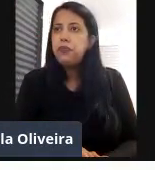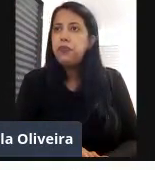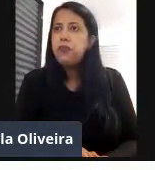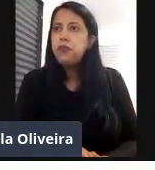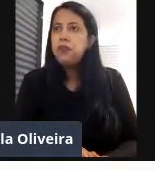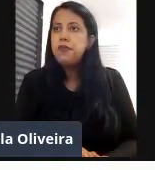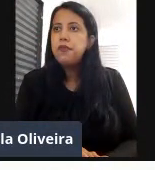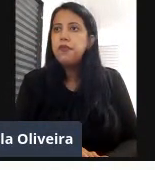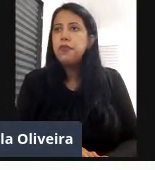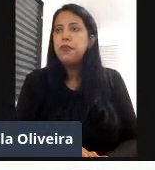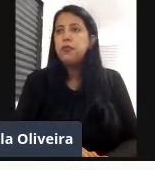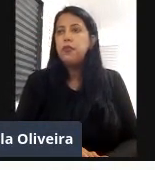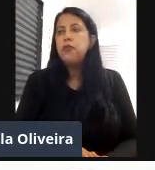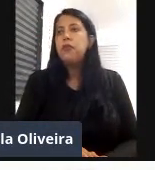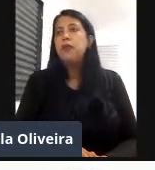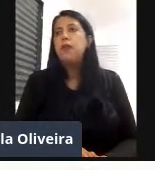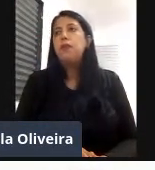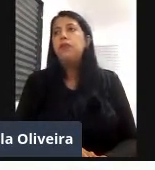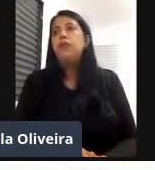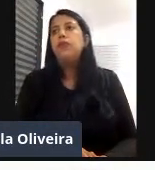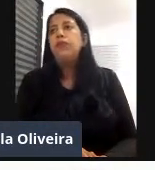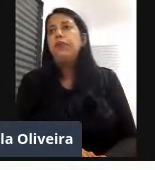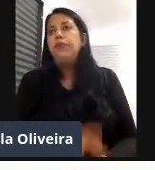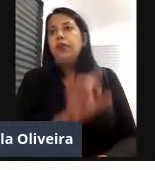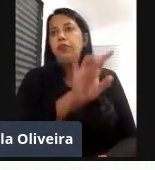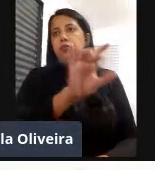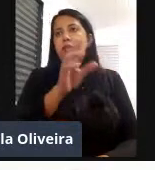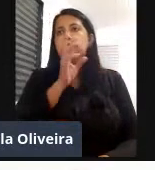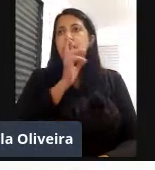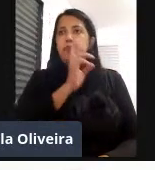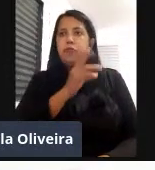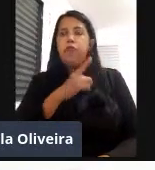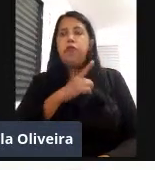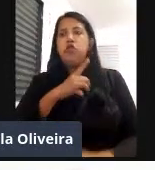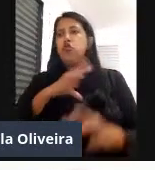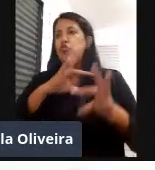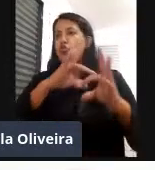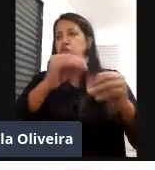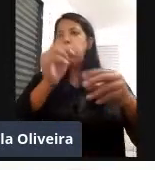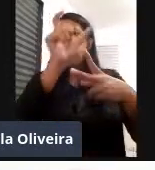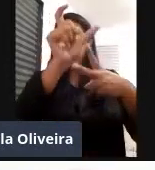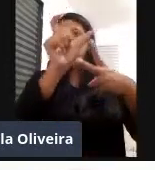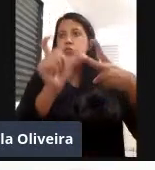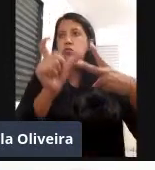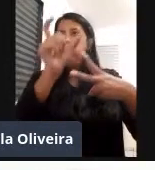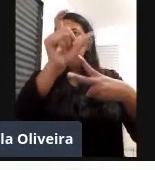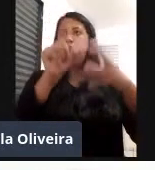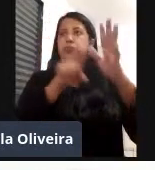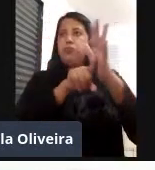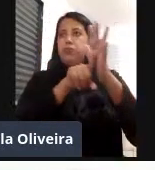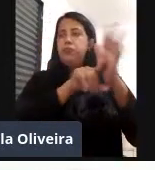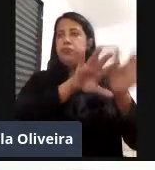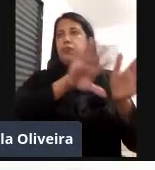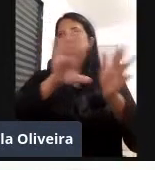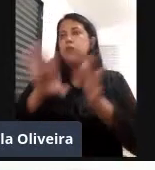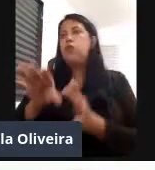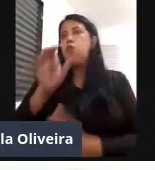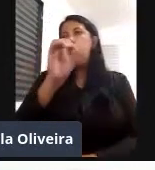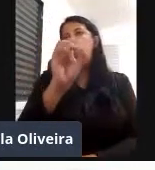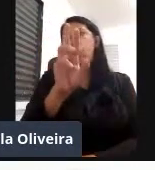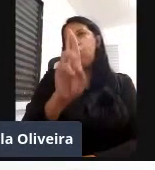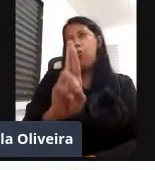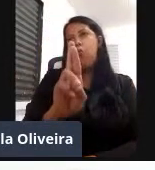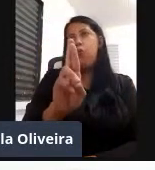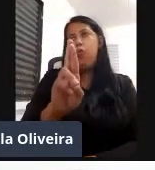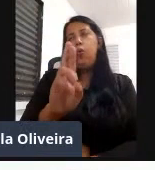termos da pesquisa. Muito bem. O OR, ou, ele tem um sinalzinho aqui, ó, vocês conseguem ver? Ele